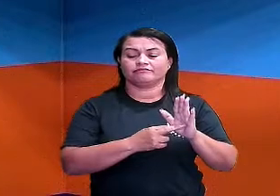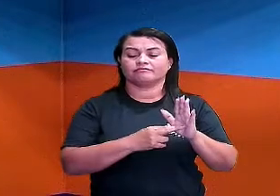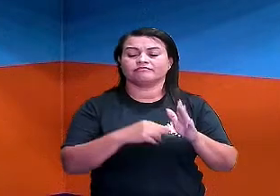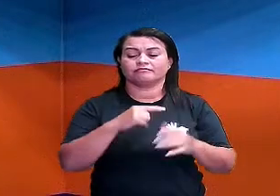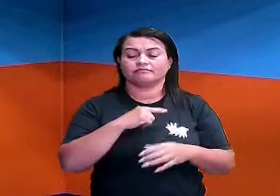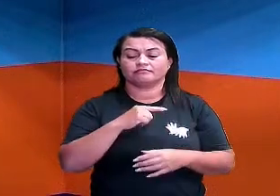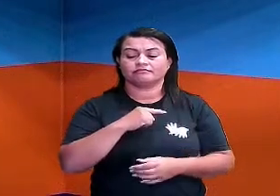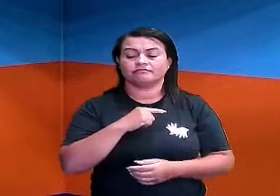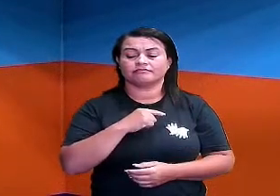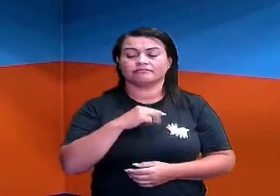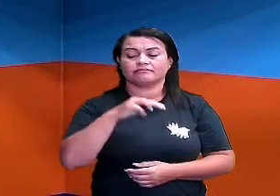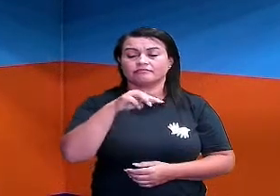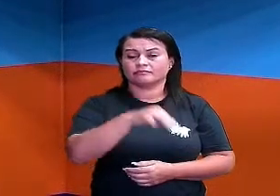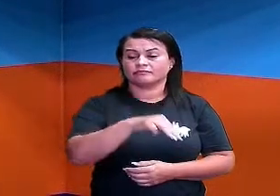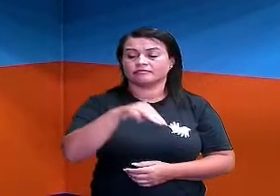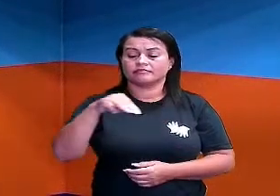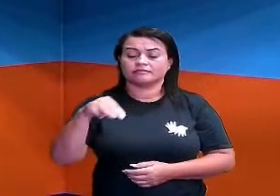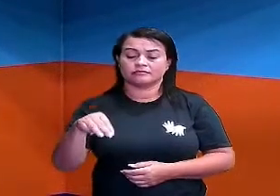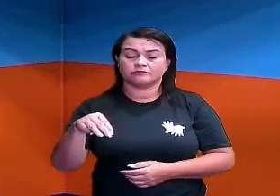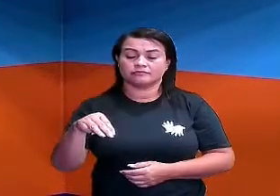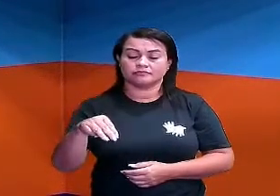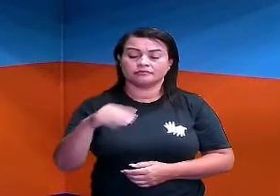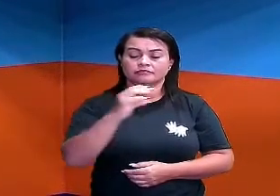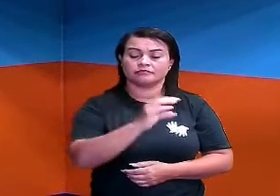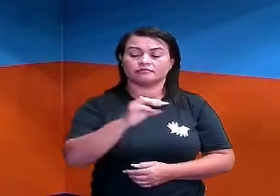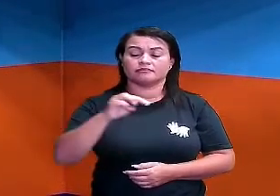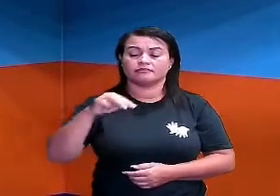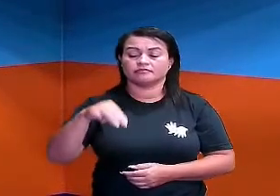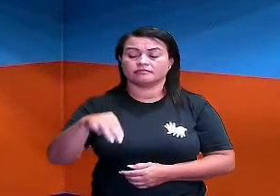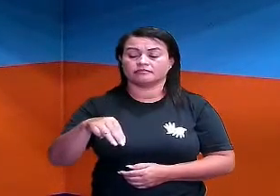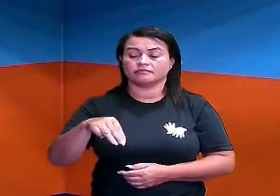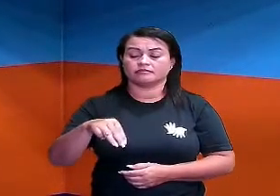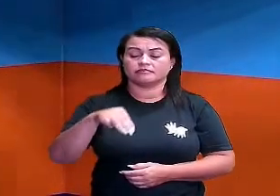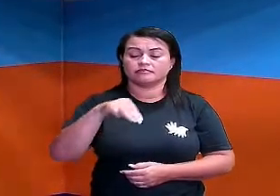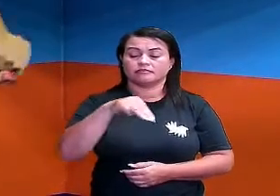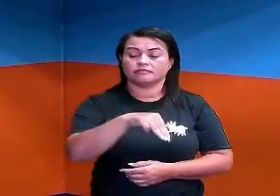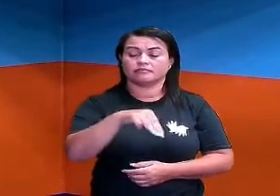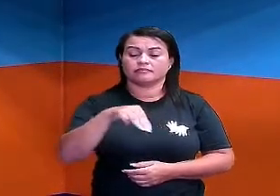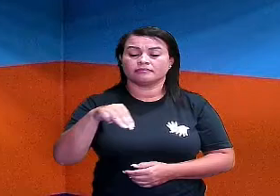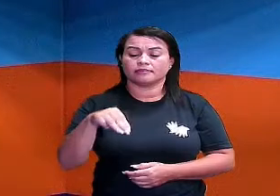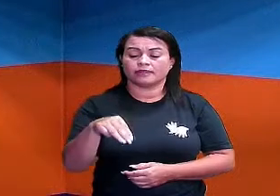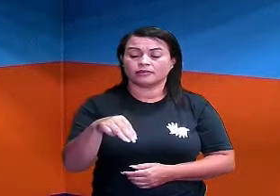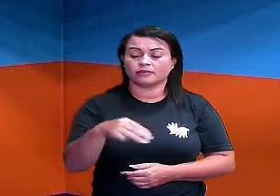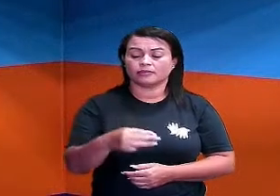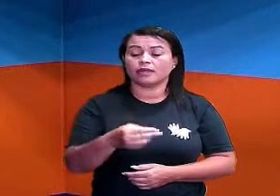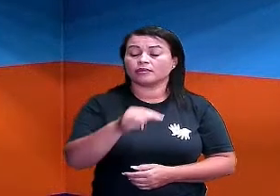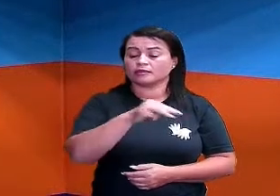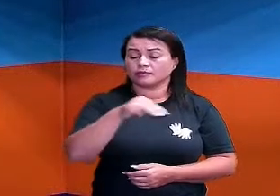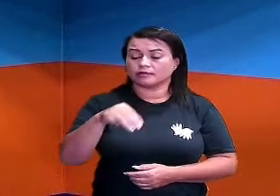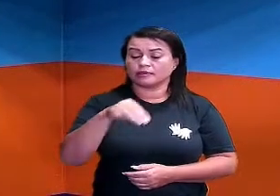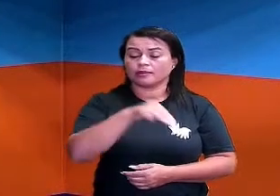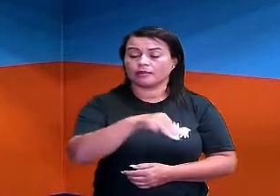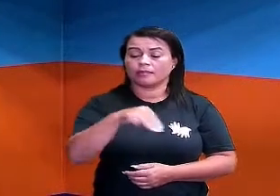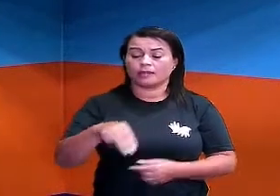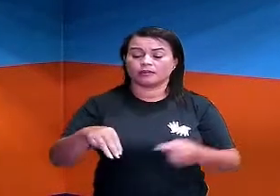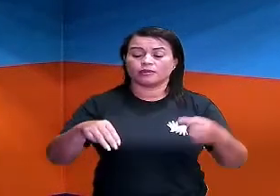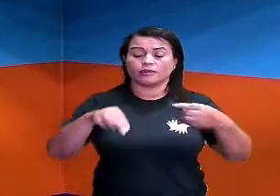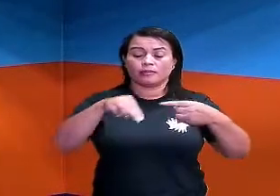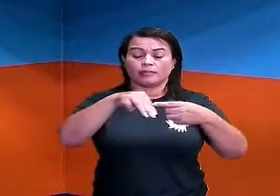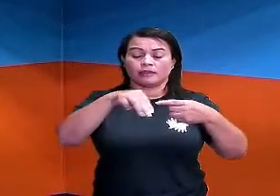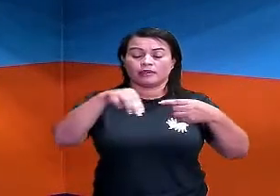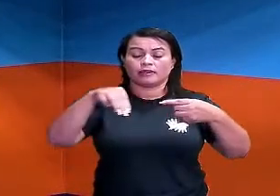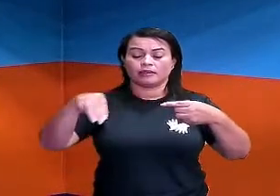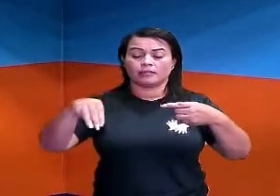tenho 1 milímetro, 1 centímetro e 1 metro, que são as unidades de